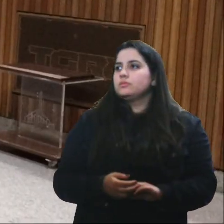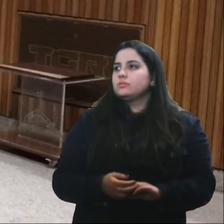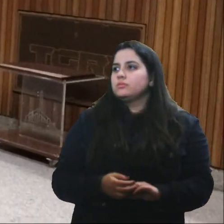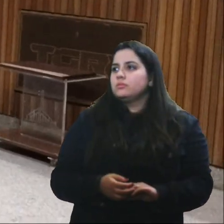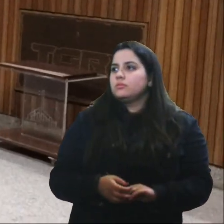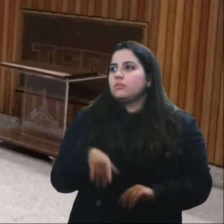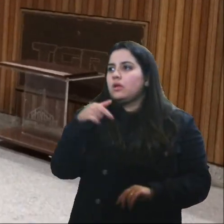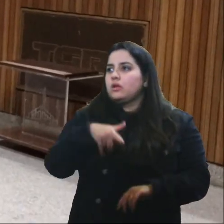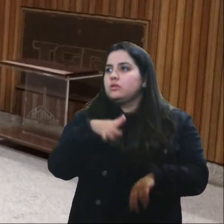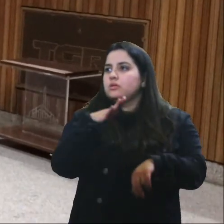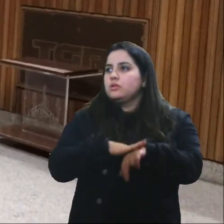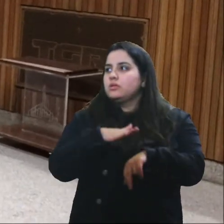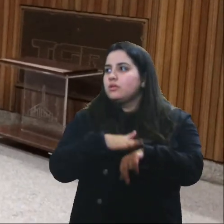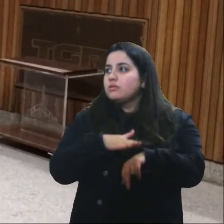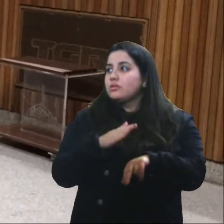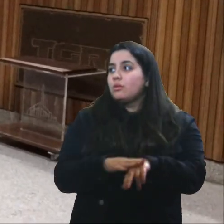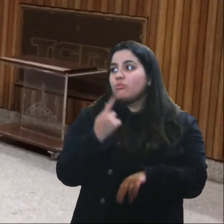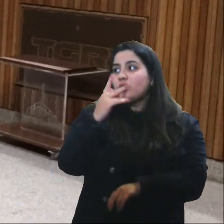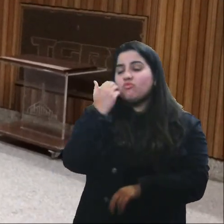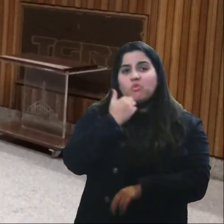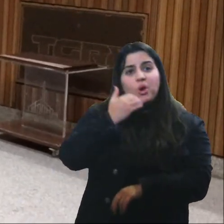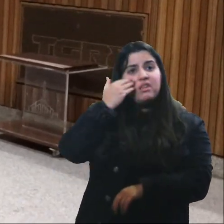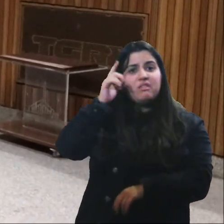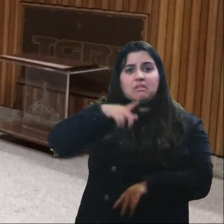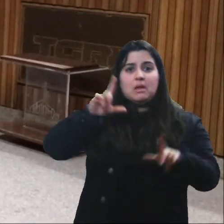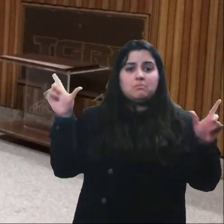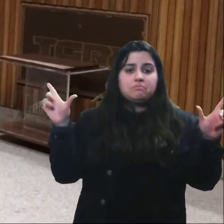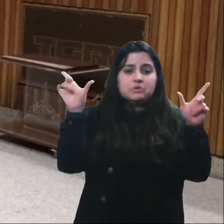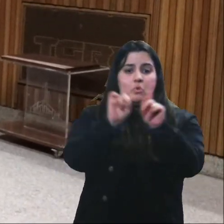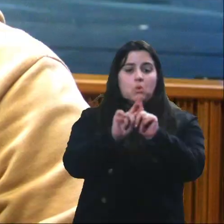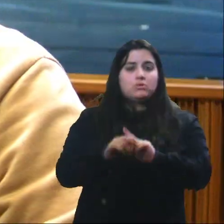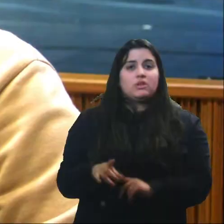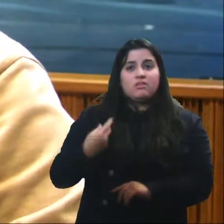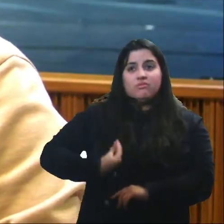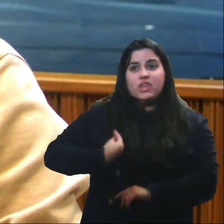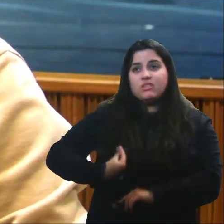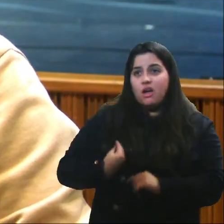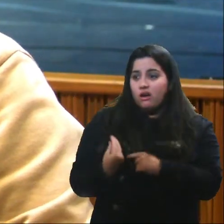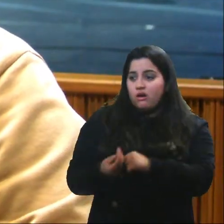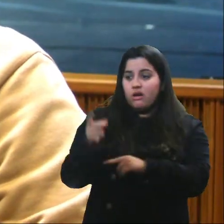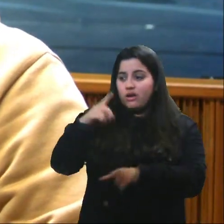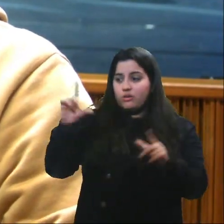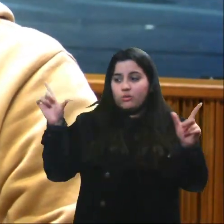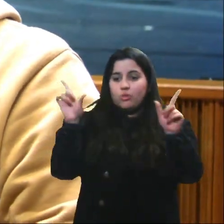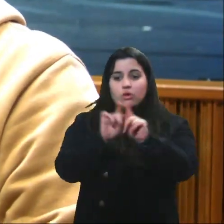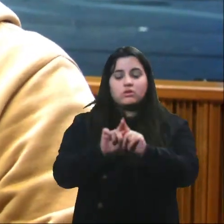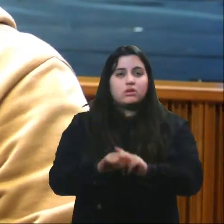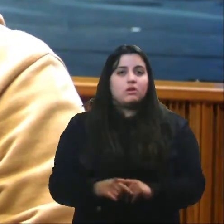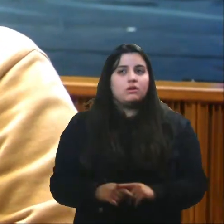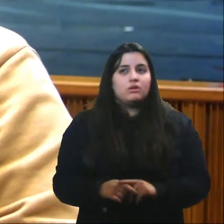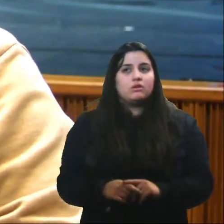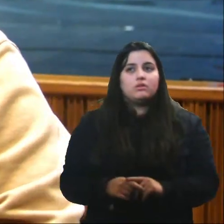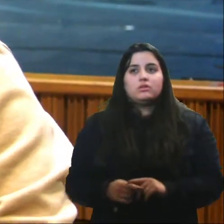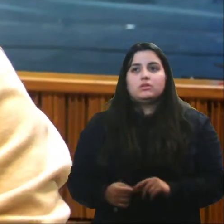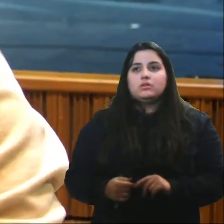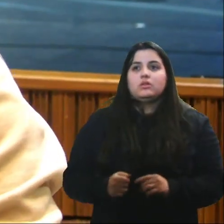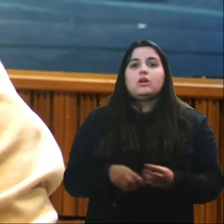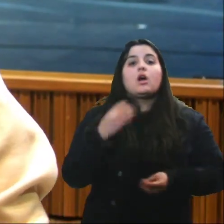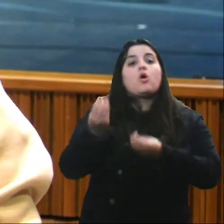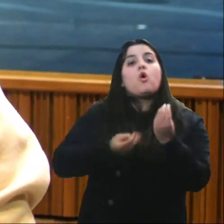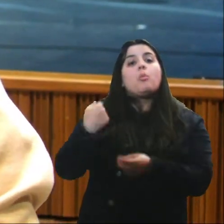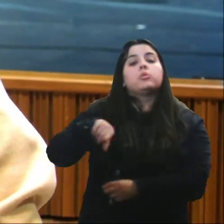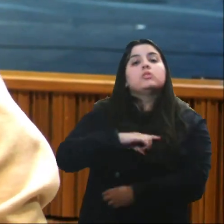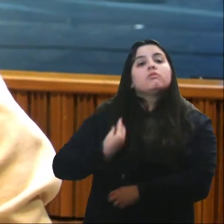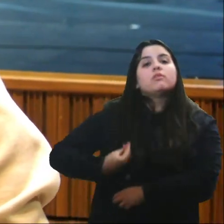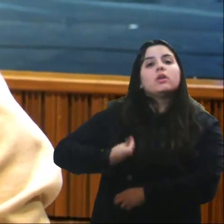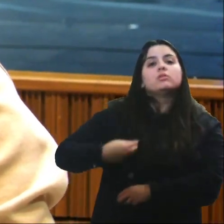nesse tempo. A sua adolescência é curta, cara. A nossa vida é curta. Como nós estamos vivendo a